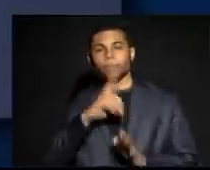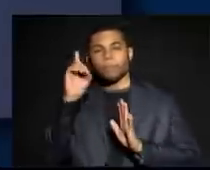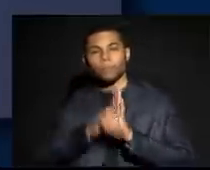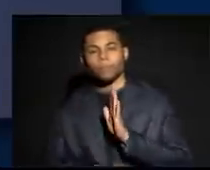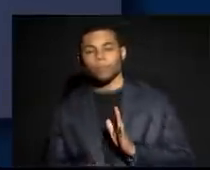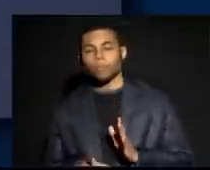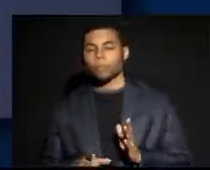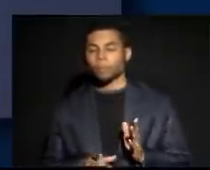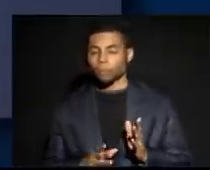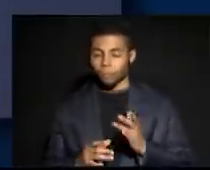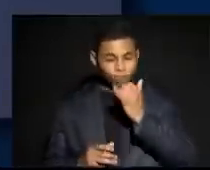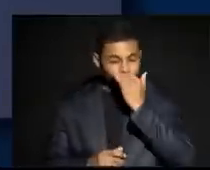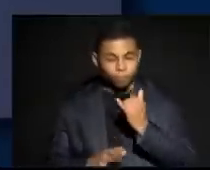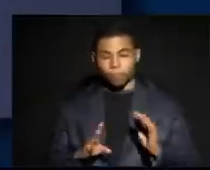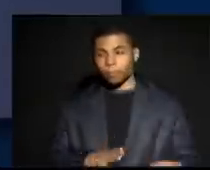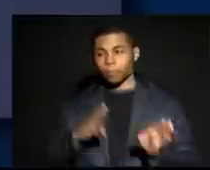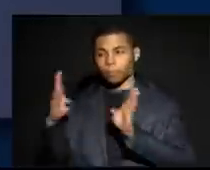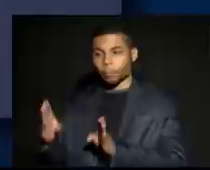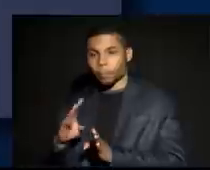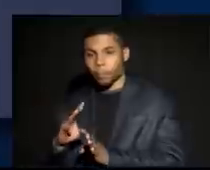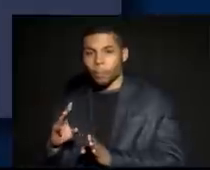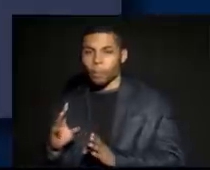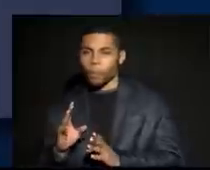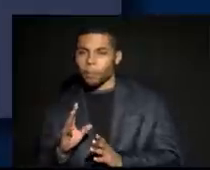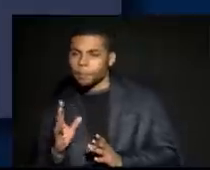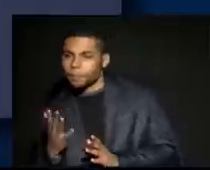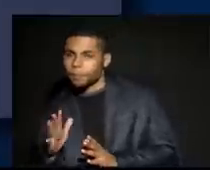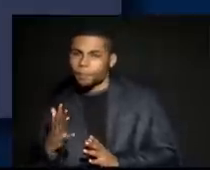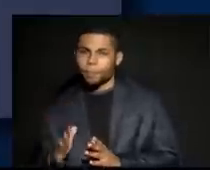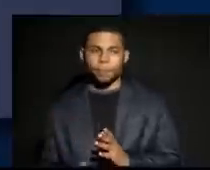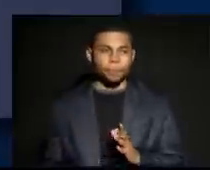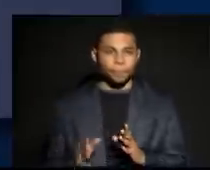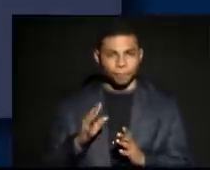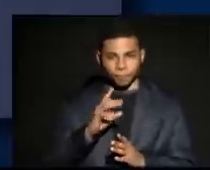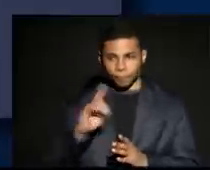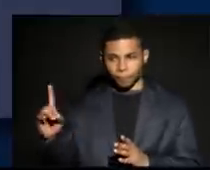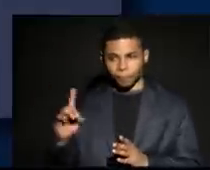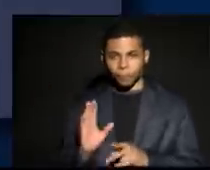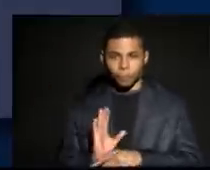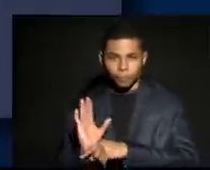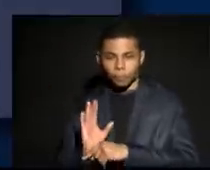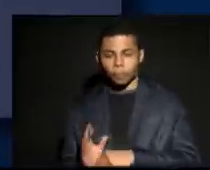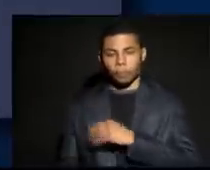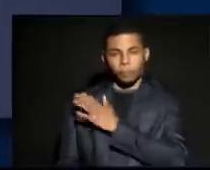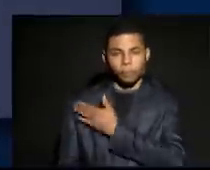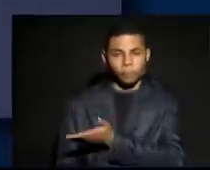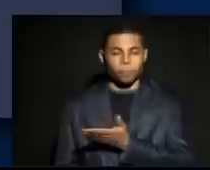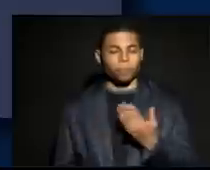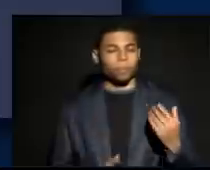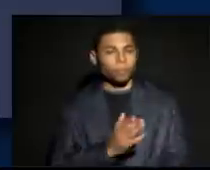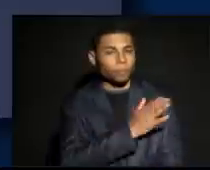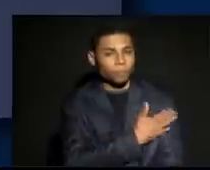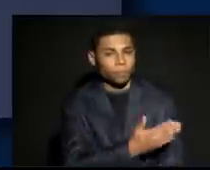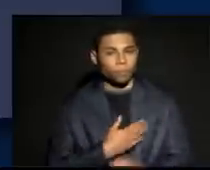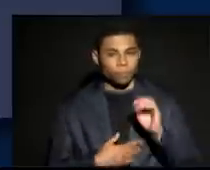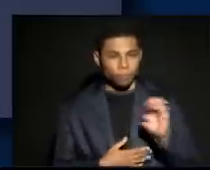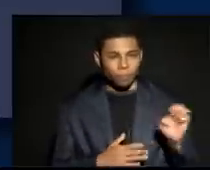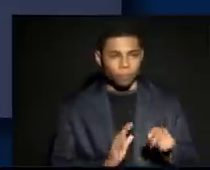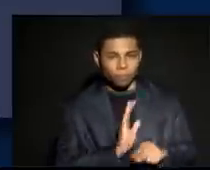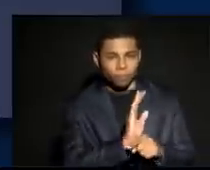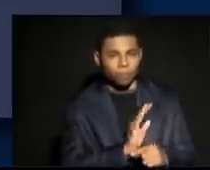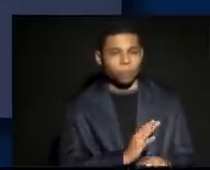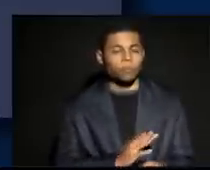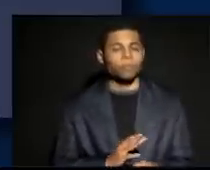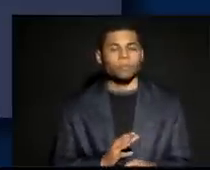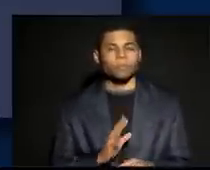direito a centro-esquerda do que a extrema-direita à extrema-esquerda essas coisas eu acho que aparecem suas mais vocais